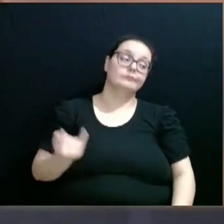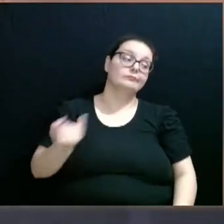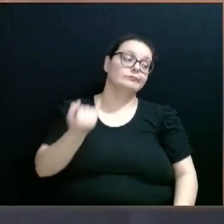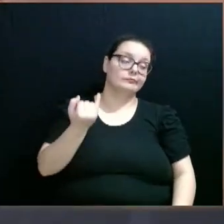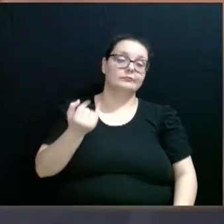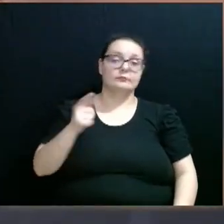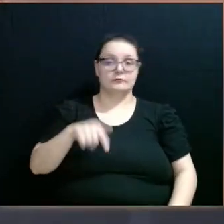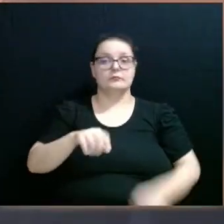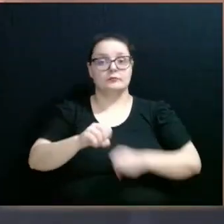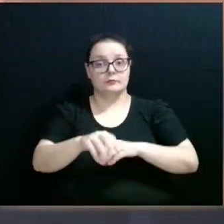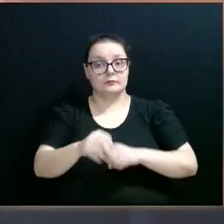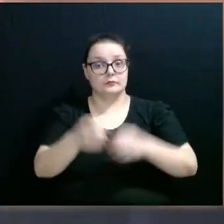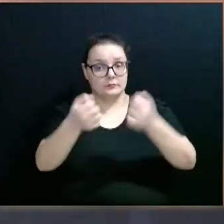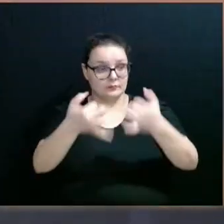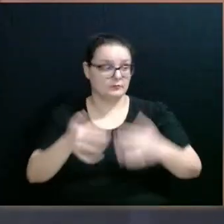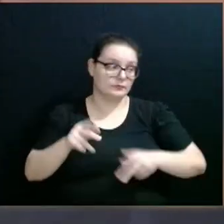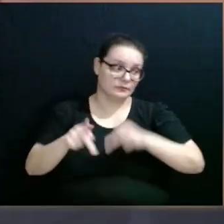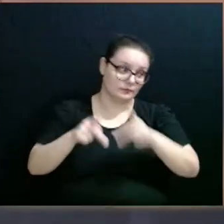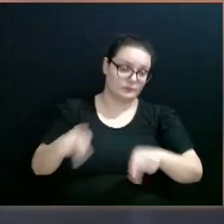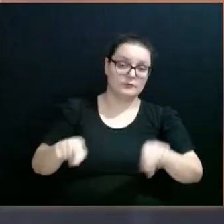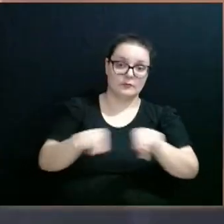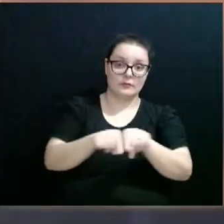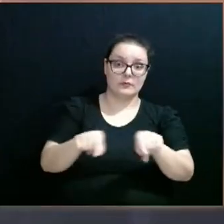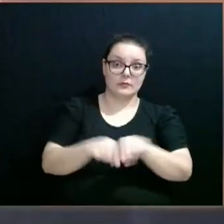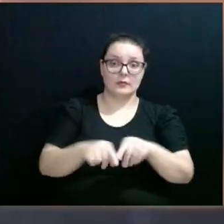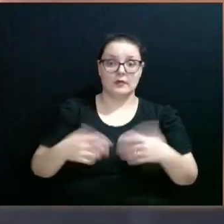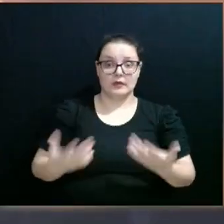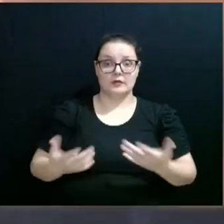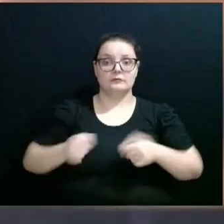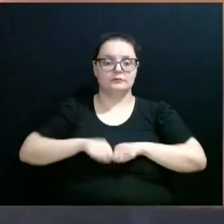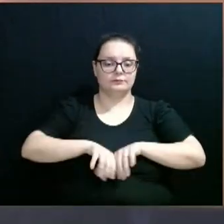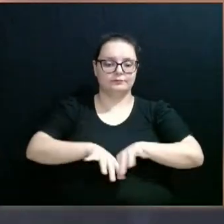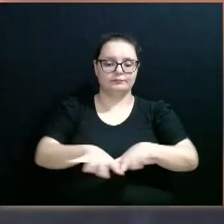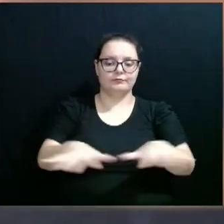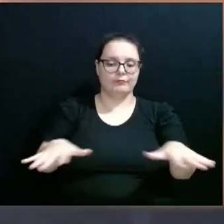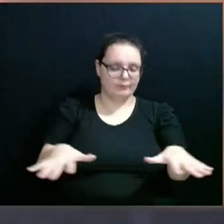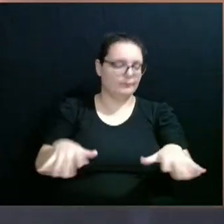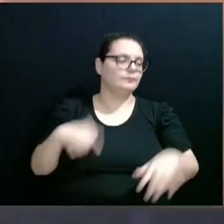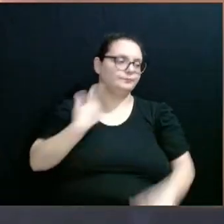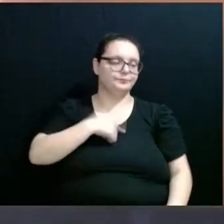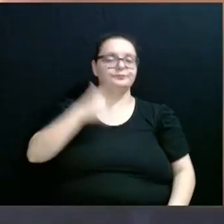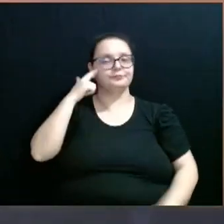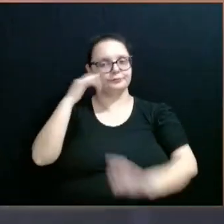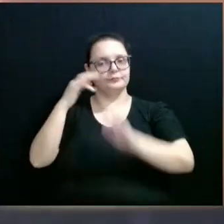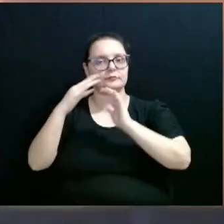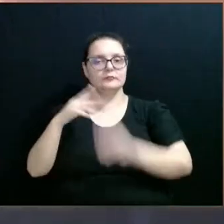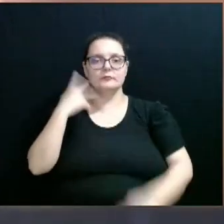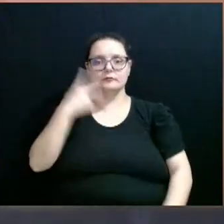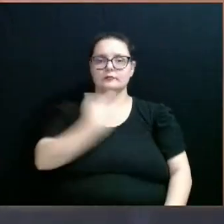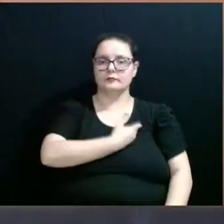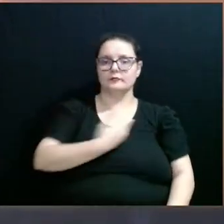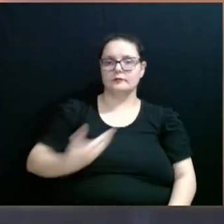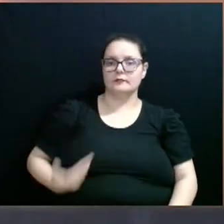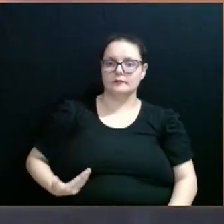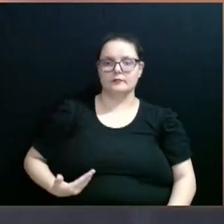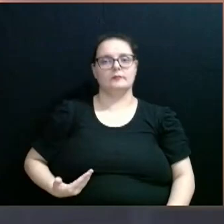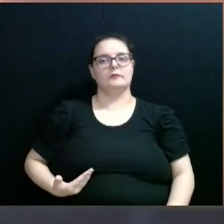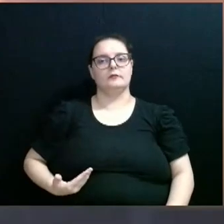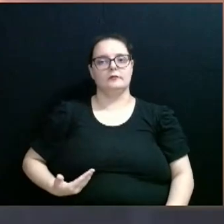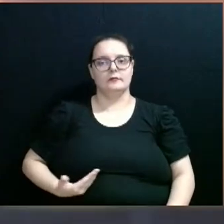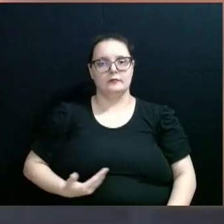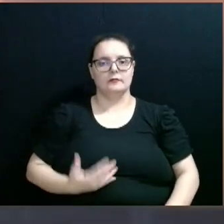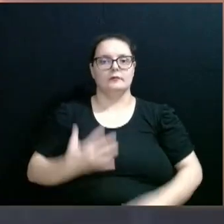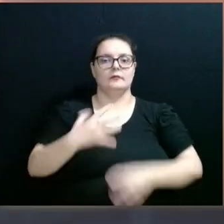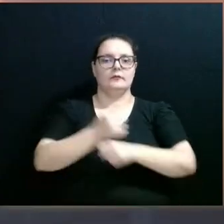e orientação da população também. Então é um leque, né, que a gente tem que pensar de uma política pública assim, integrada,